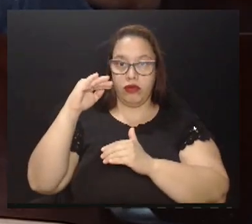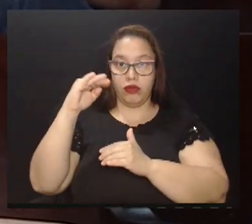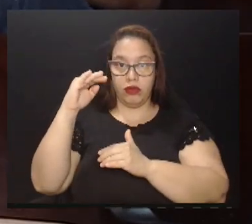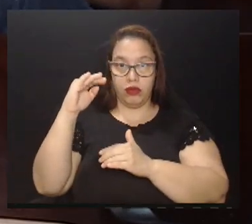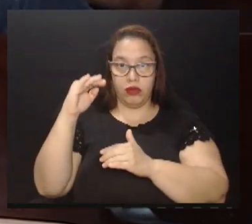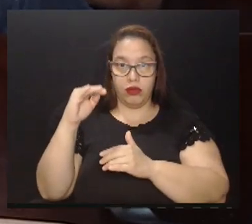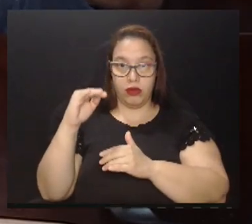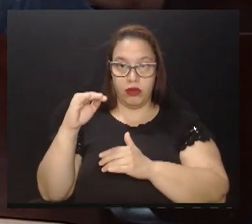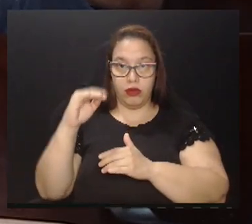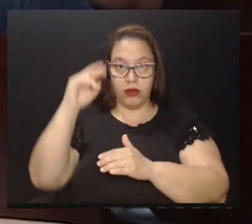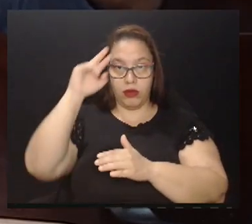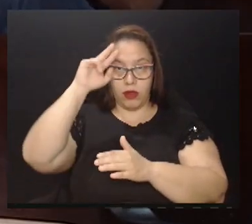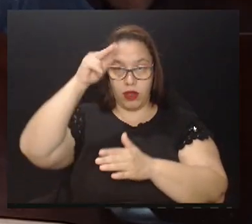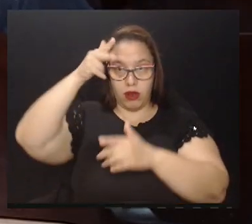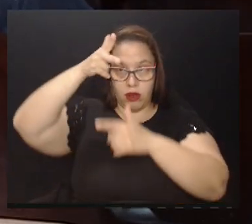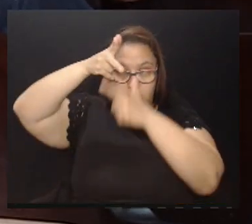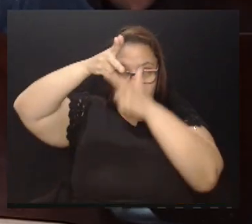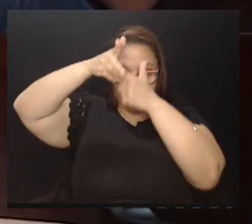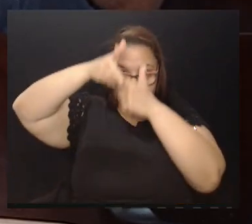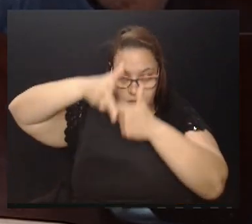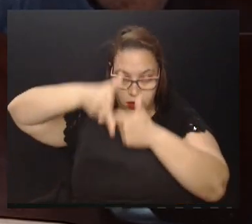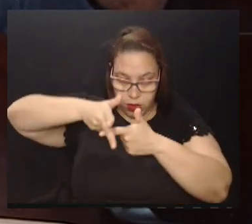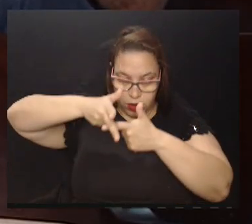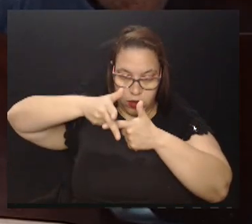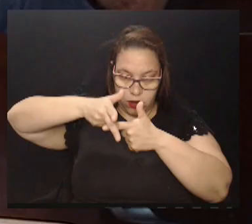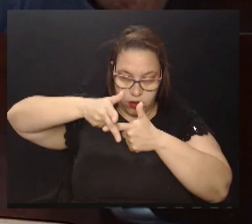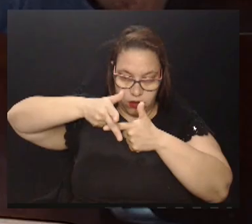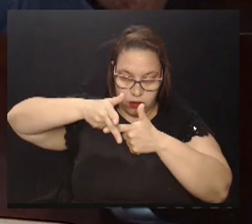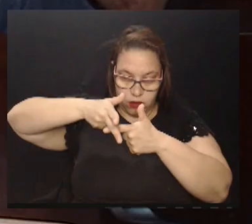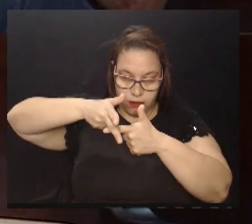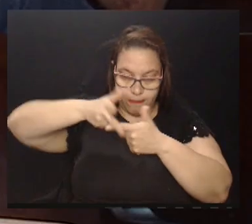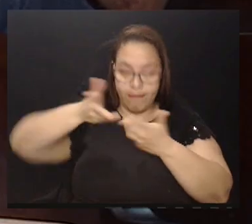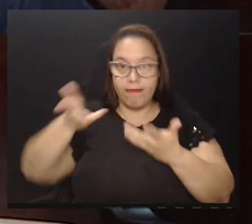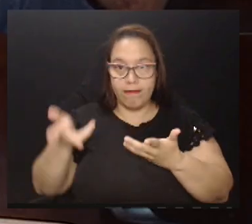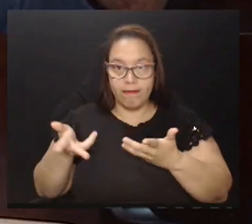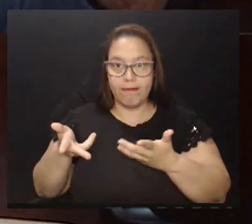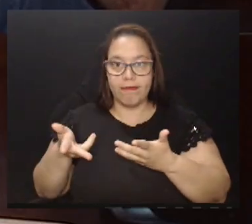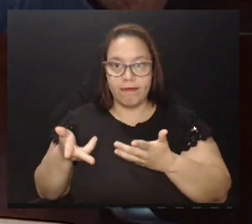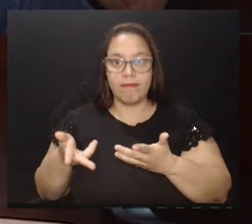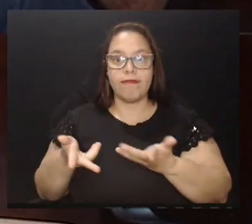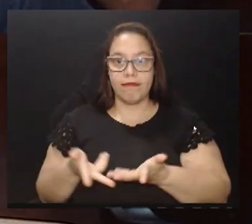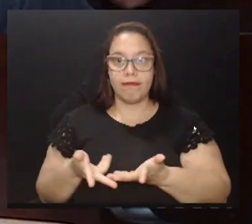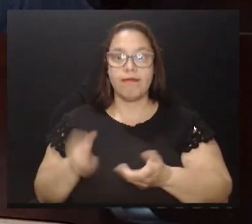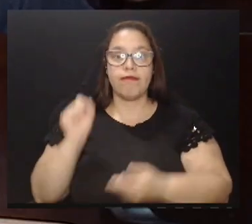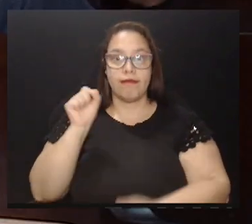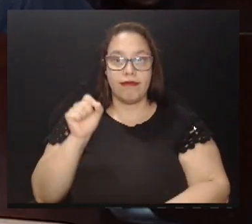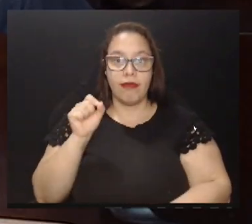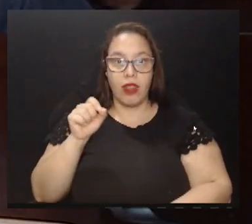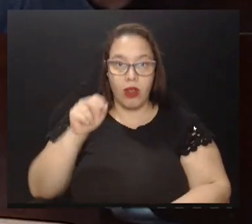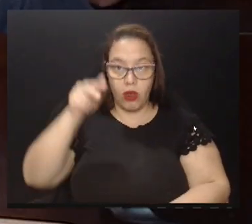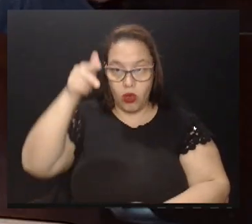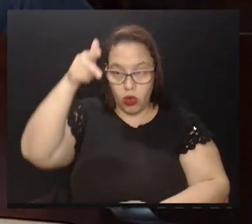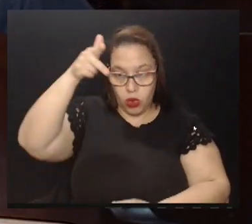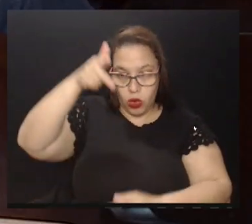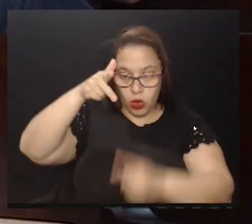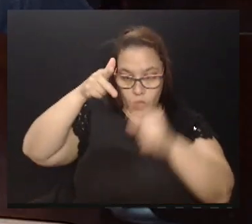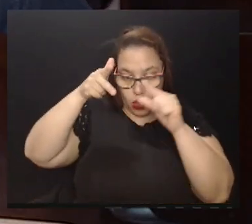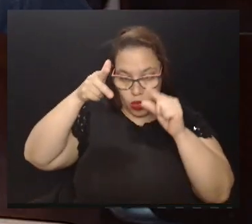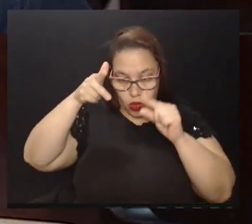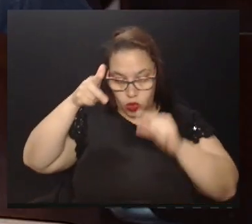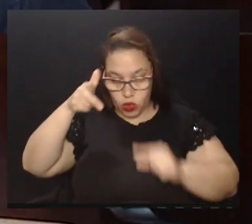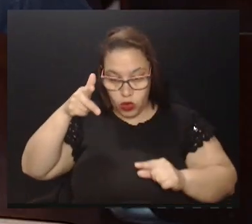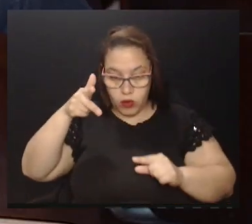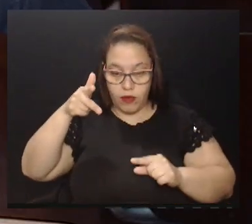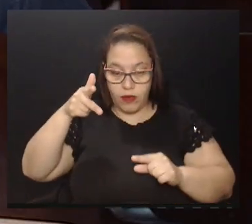de cima para baixo, você fica com a sensação do quê? De diminuição da pessoa. Exatamente. Então, assim, você tem todo